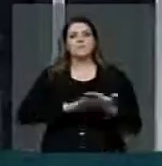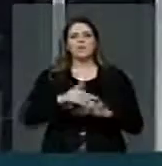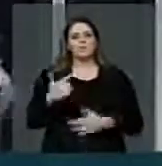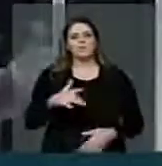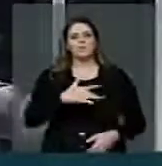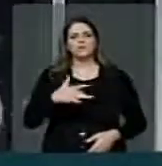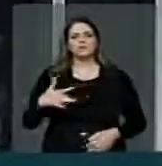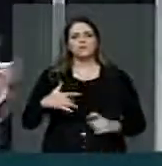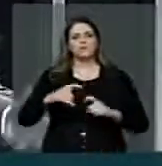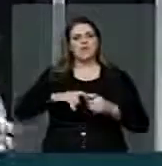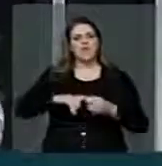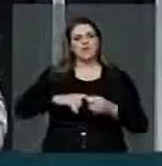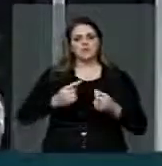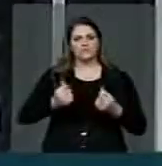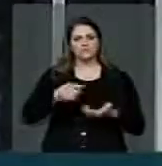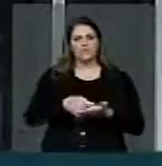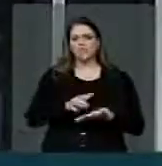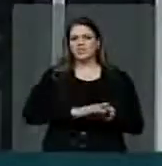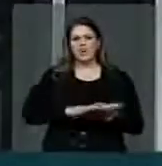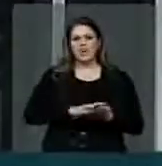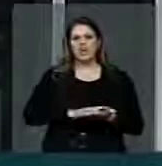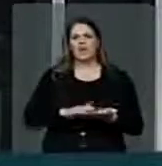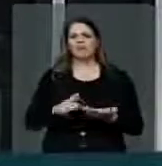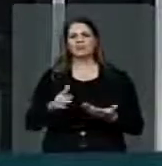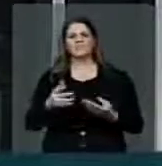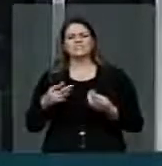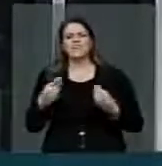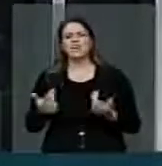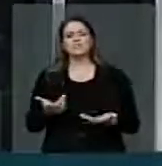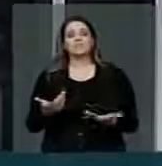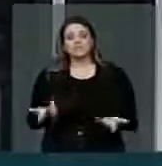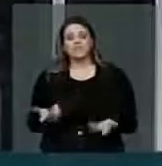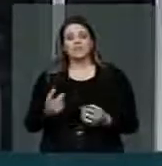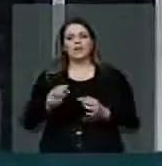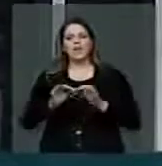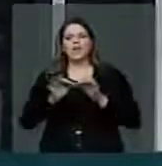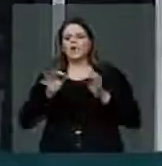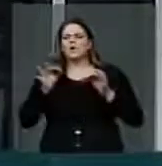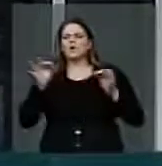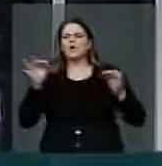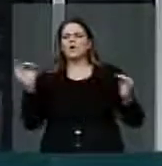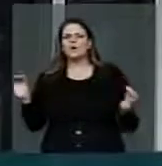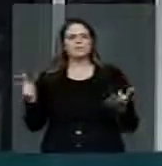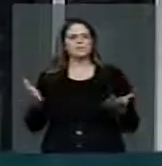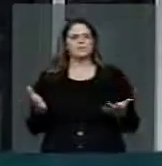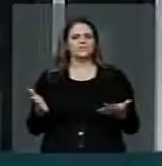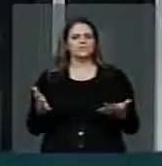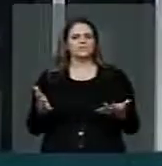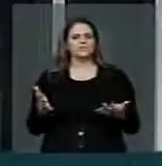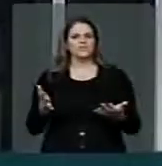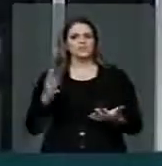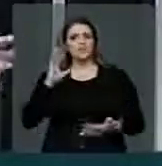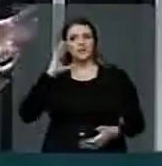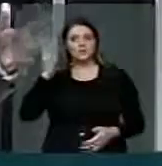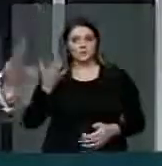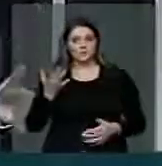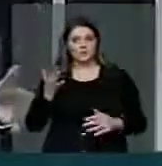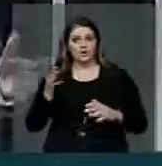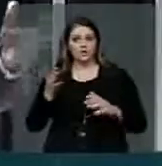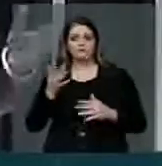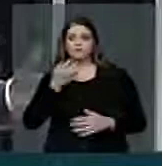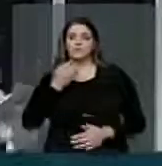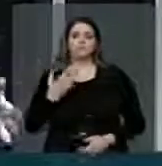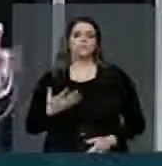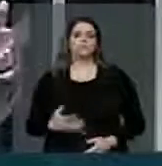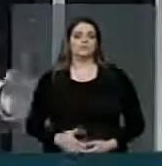seguro-saúde, que não tem acesso à medicina de vanguarda, até por uma distância física. E se a solução é essa, nós, da